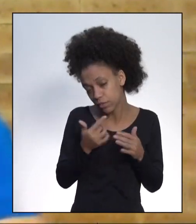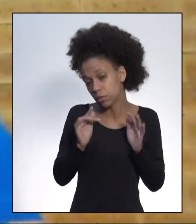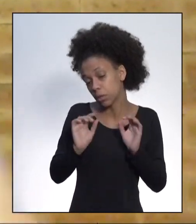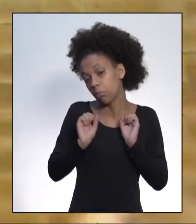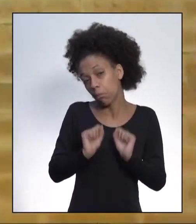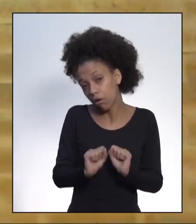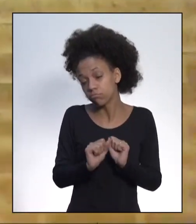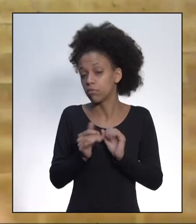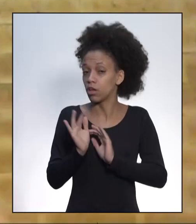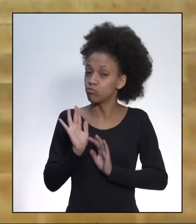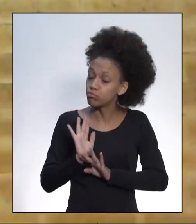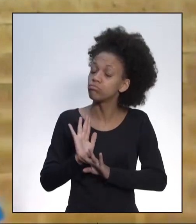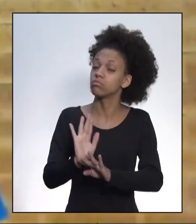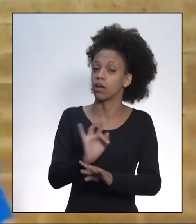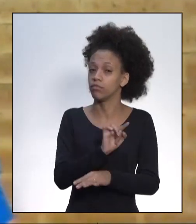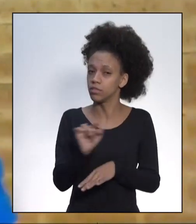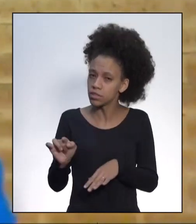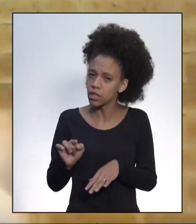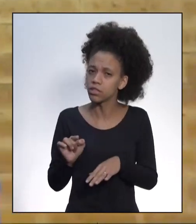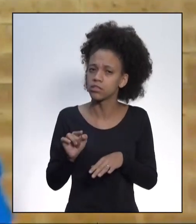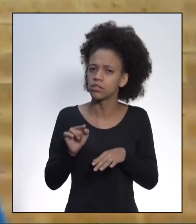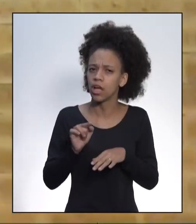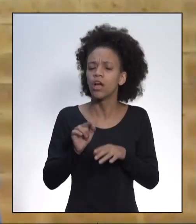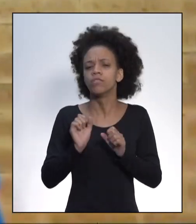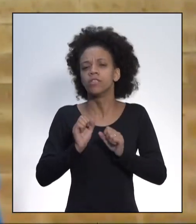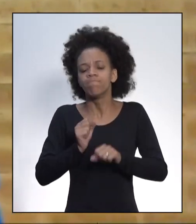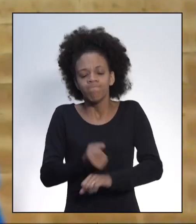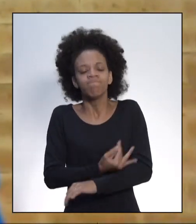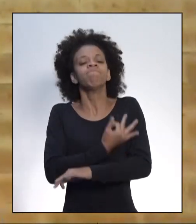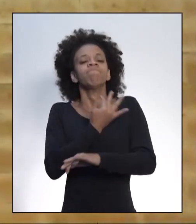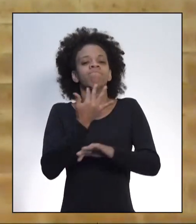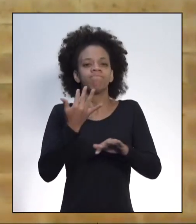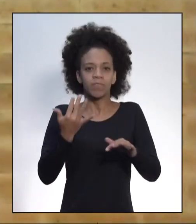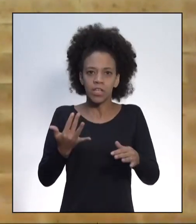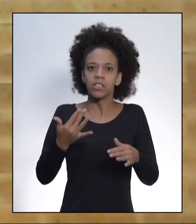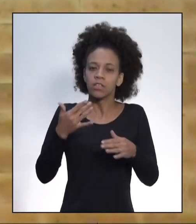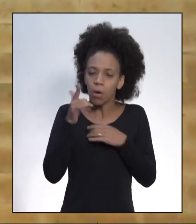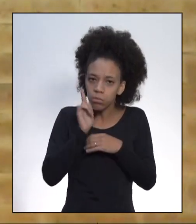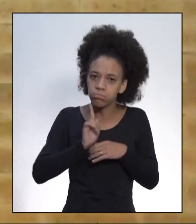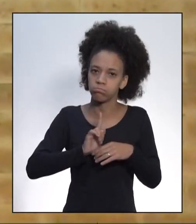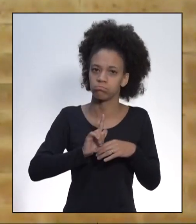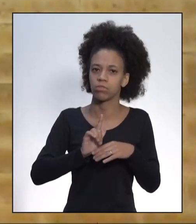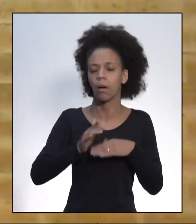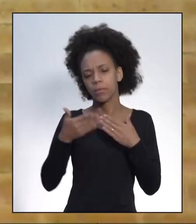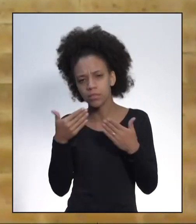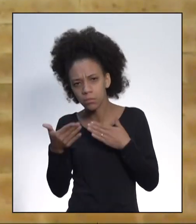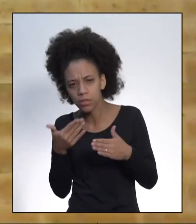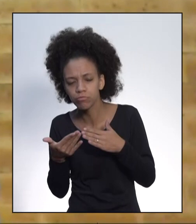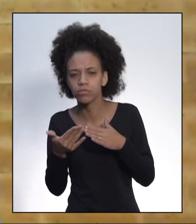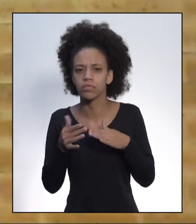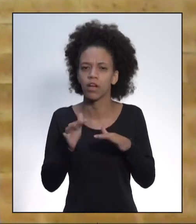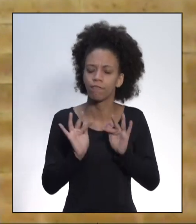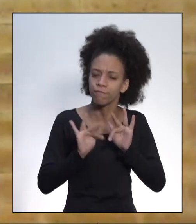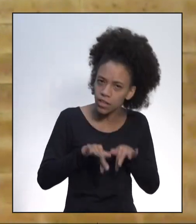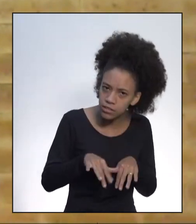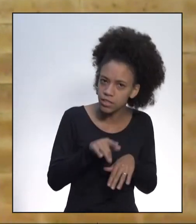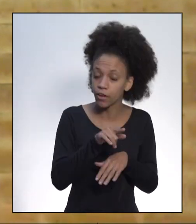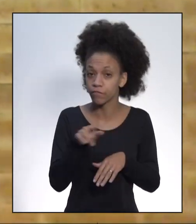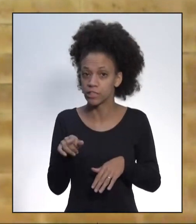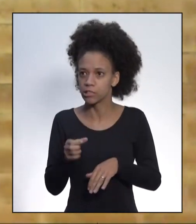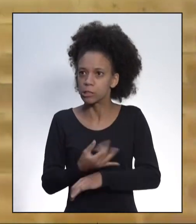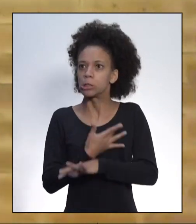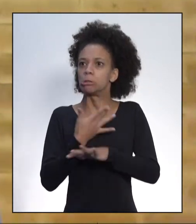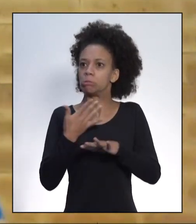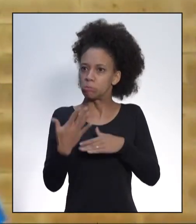que possa ajudar vocês e que vocês possam sair daqui inspirados. Se a gente conseguir terminar esse bate-papo e vocês saírem daqui achando que, meu,